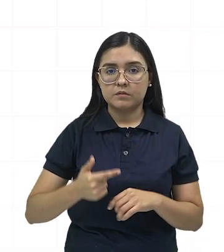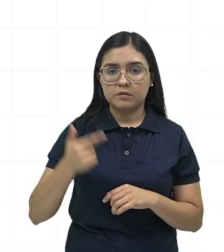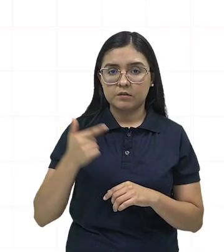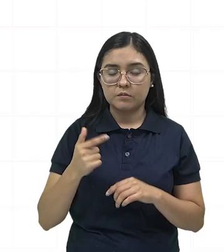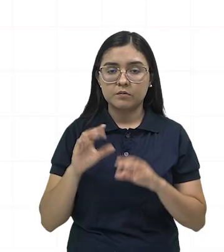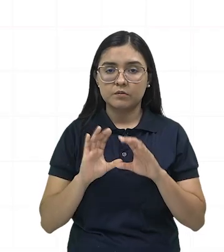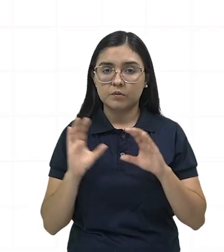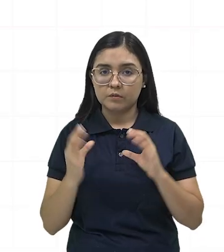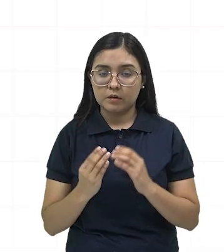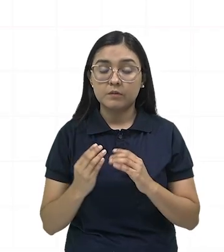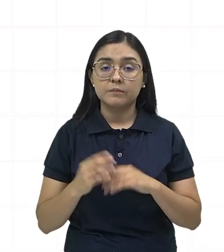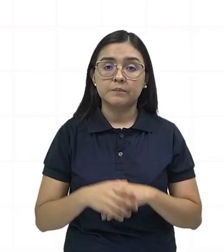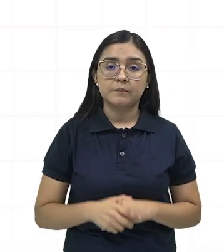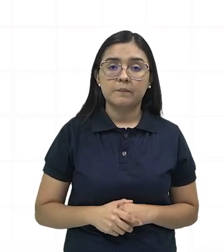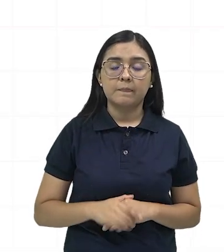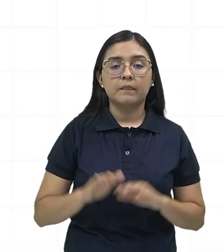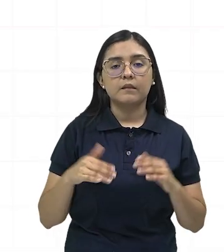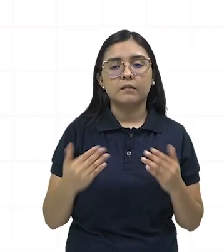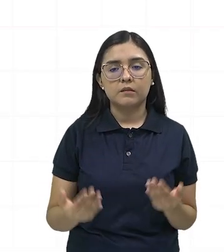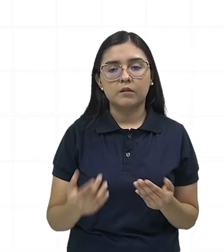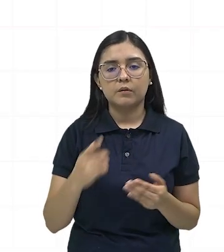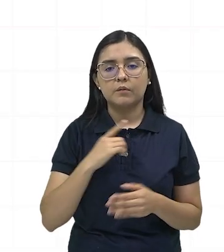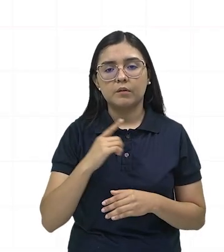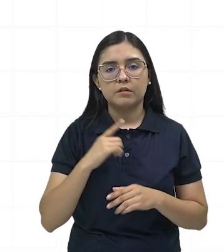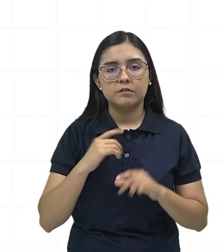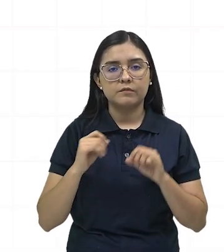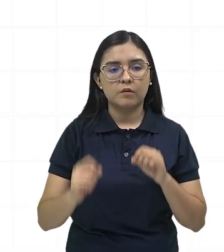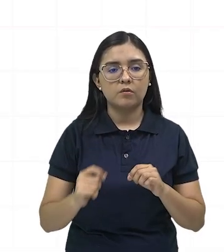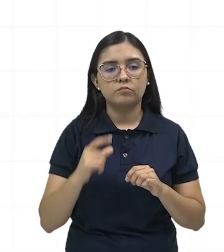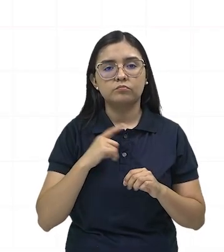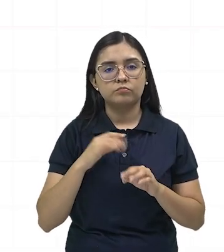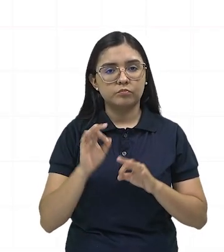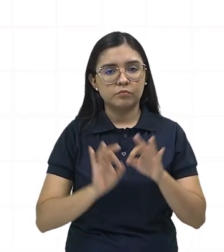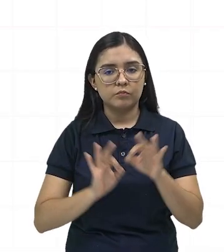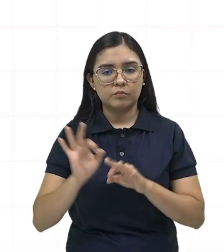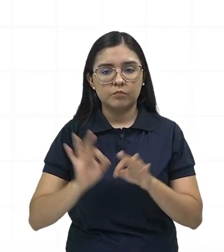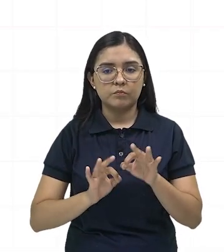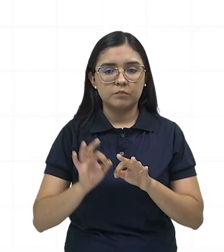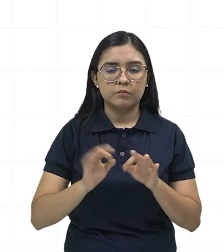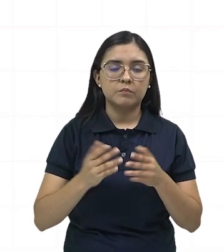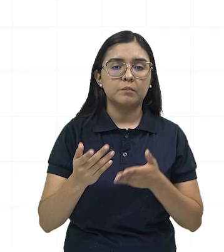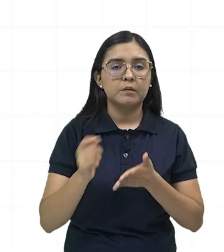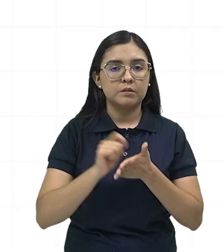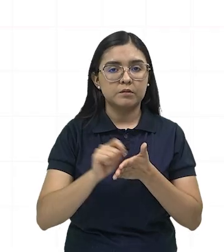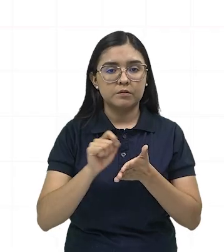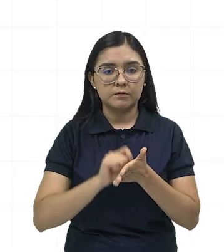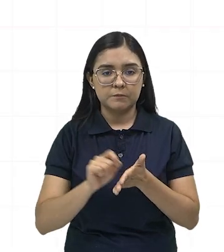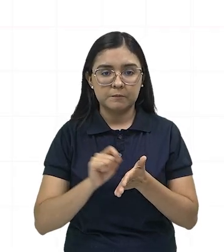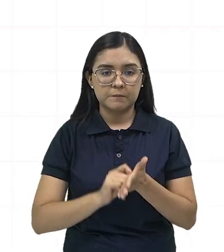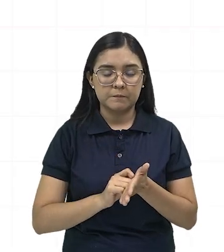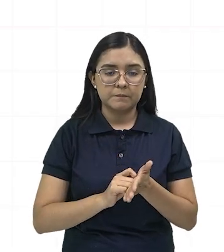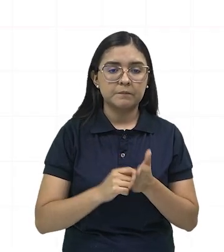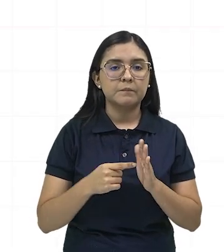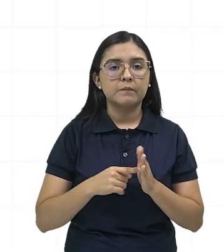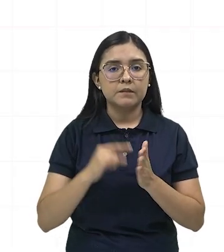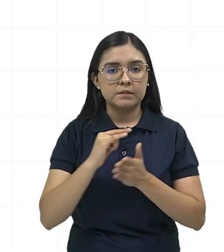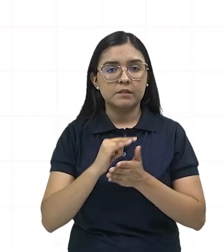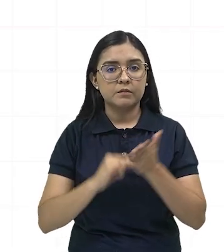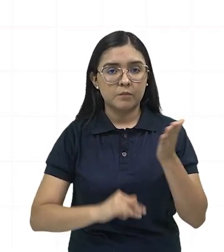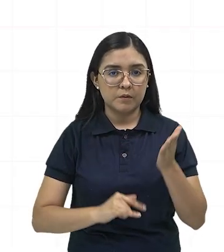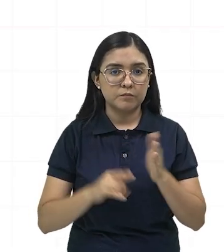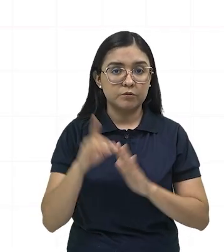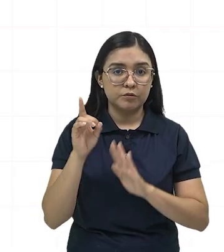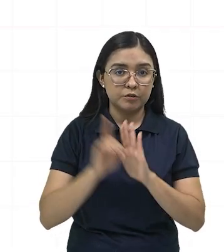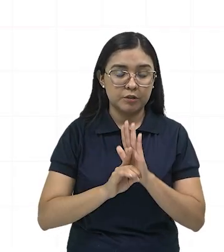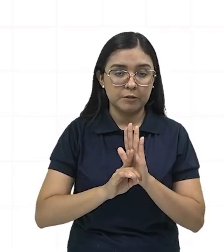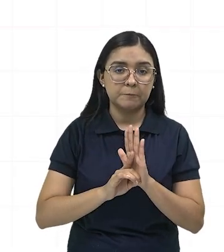vai haver um segundo Congresso da Filadélfia, e é aí quando eles vão se articular para escrever a Declaração de Direitos, tá bom? E aí